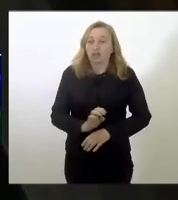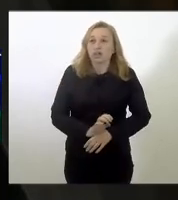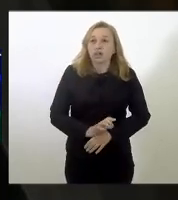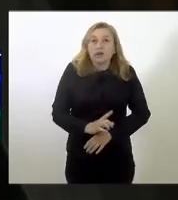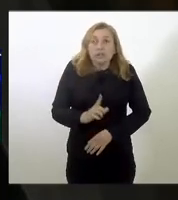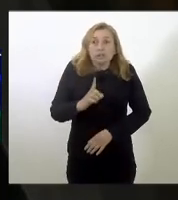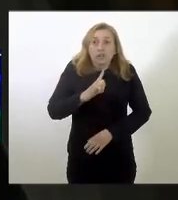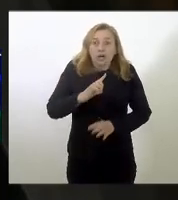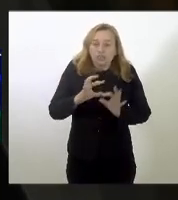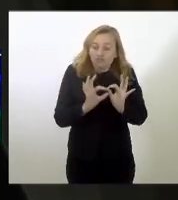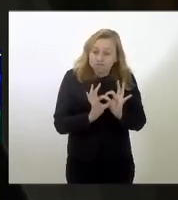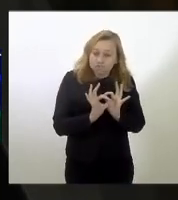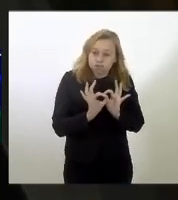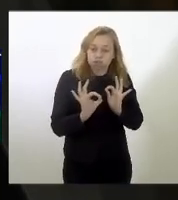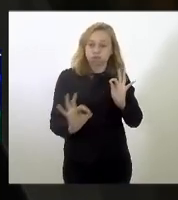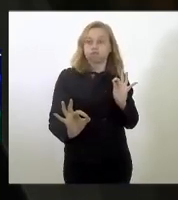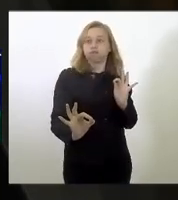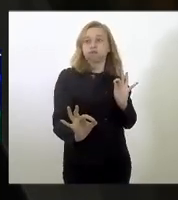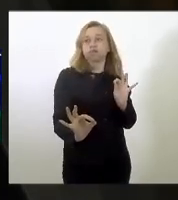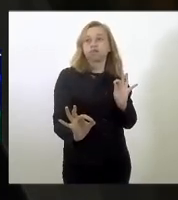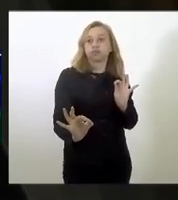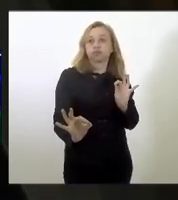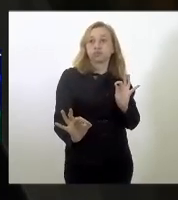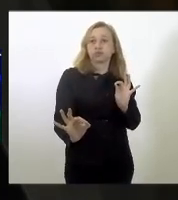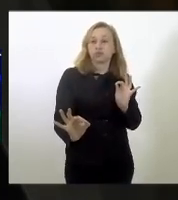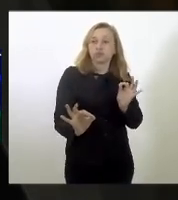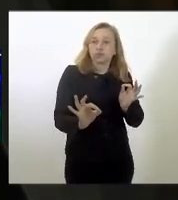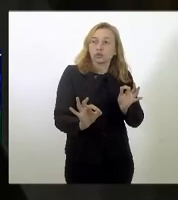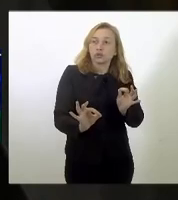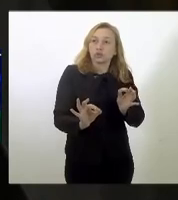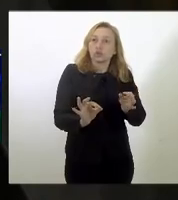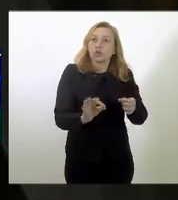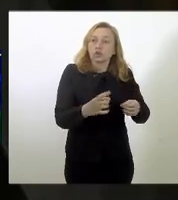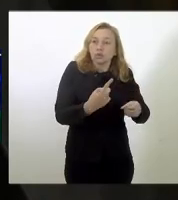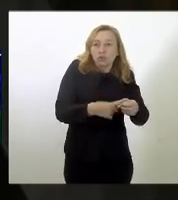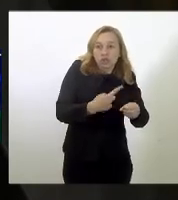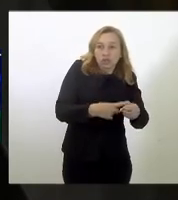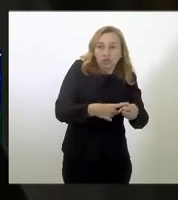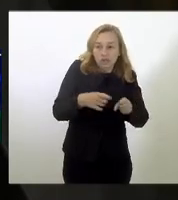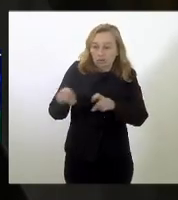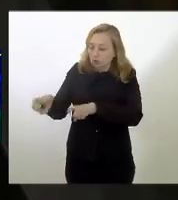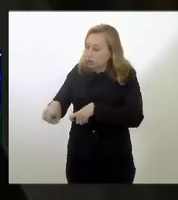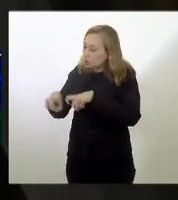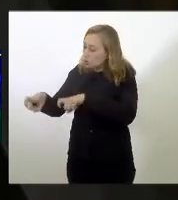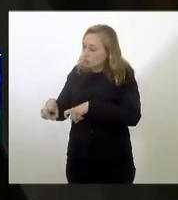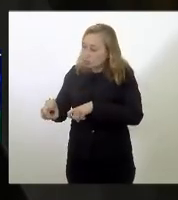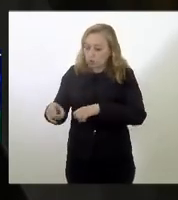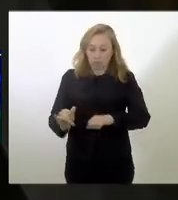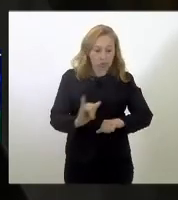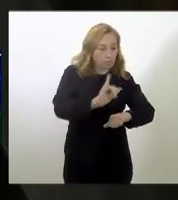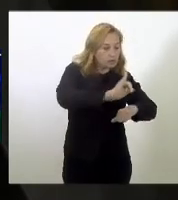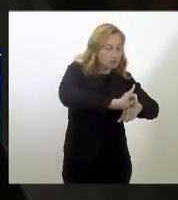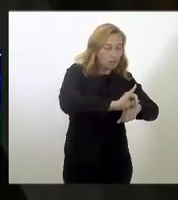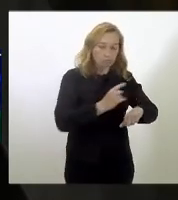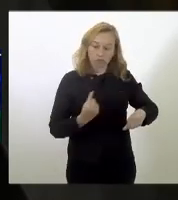Existe um distanciamento dos municípios do interior com a nossa capital. E,